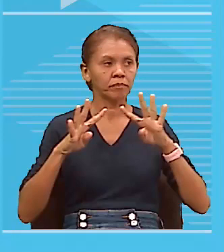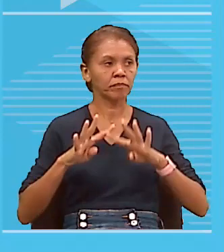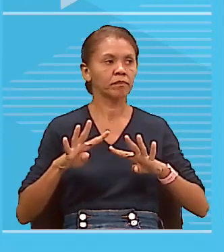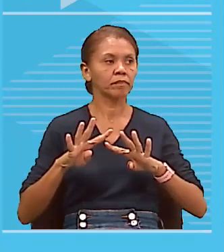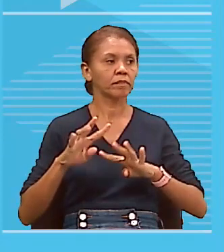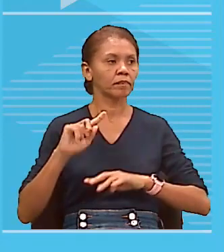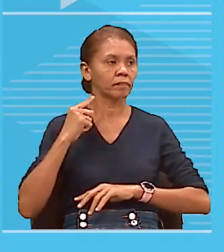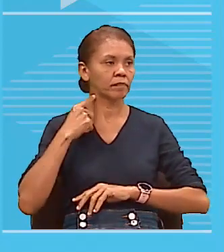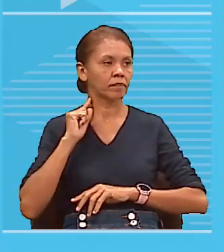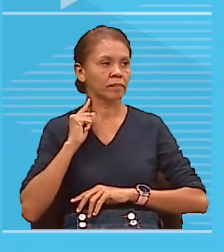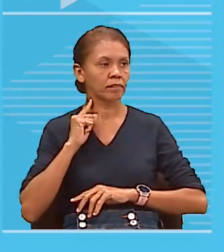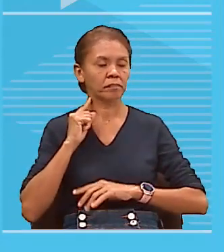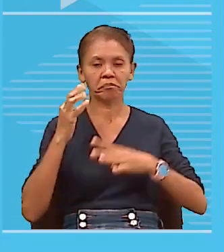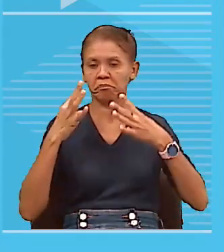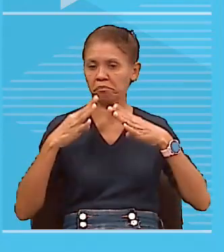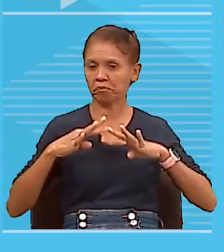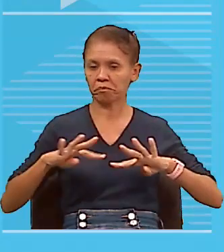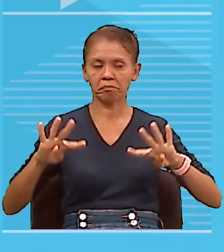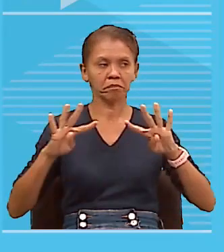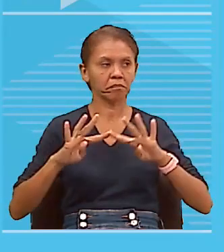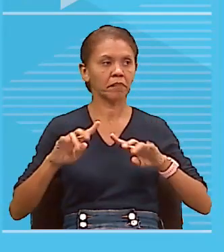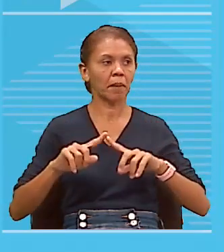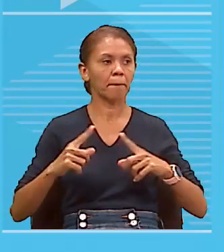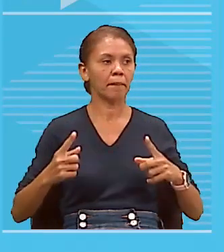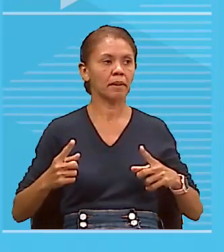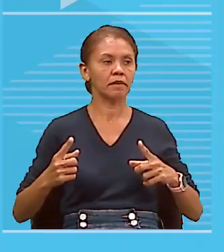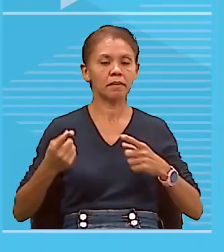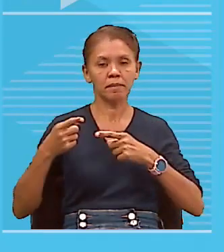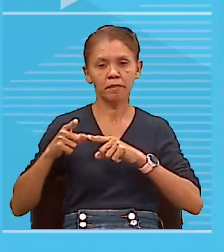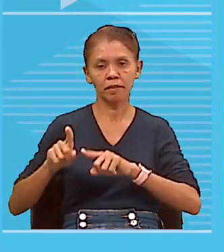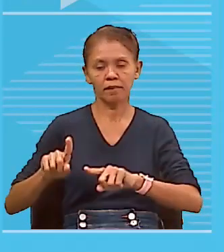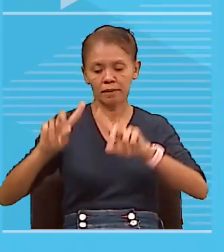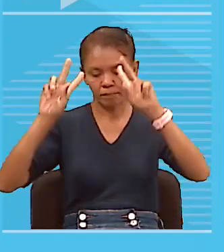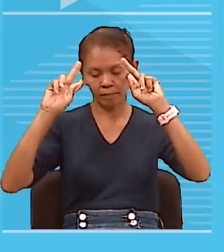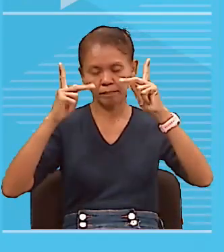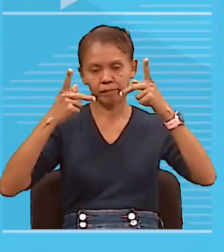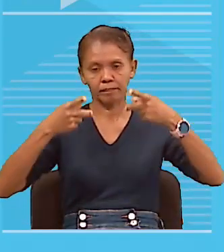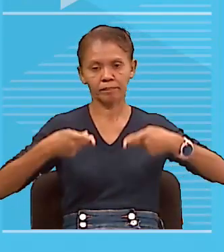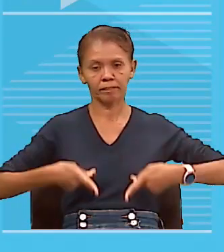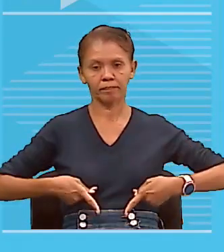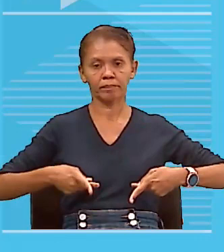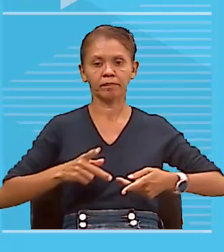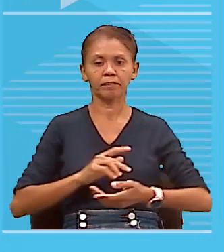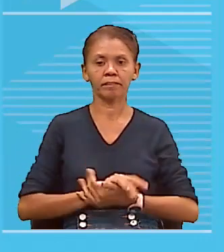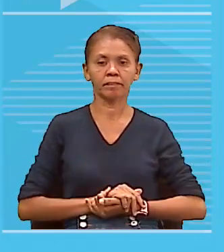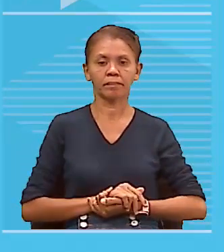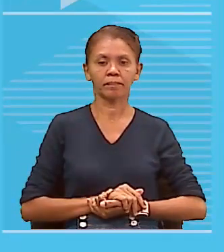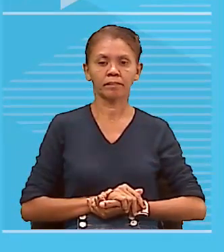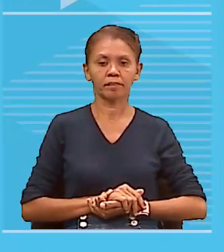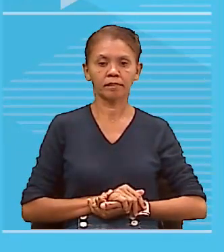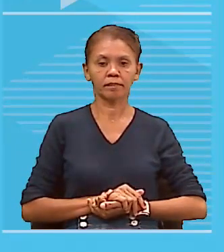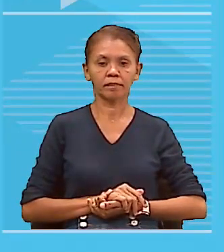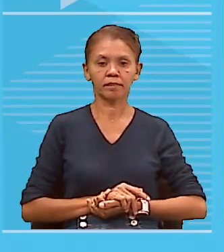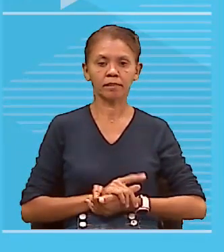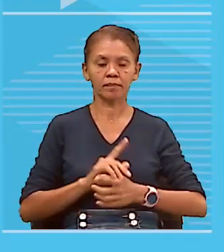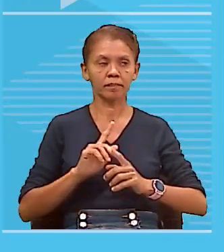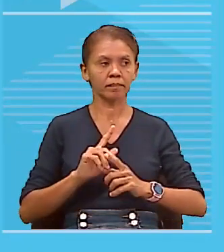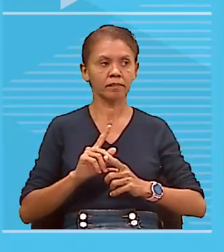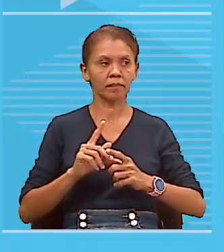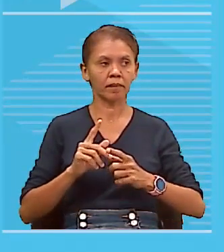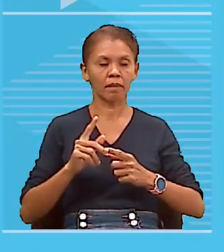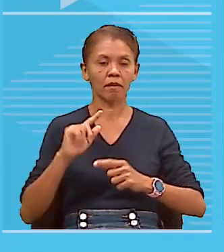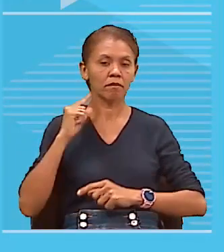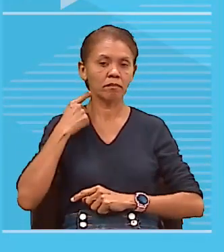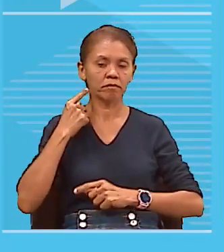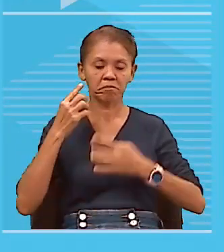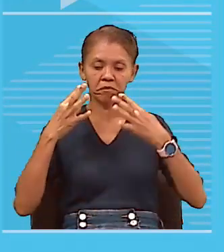que acontece naturalmente, mas também pode acontecer por meio da ação humana. Professora, poluição natural,